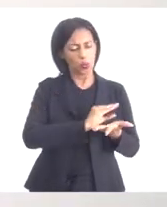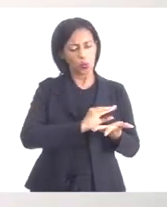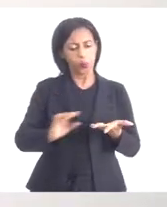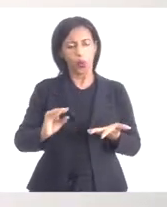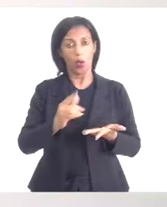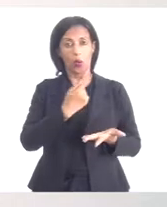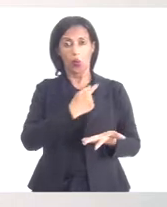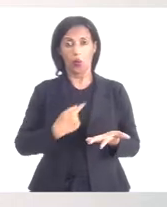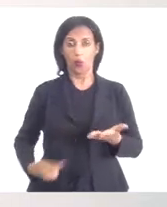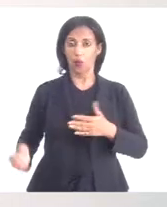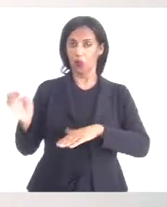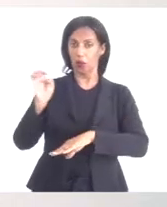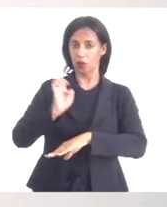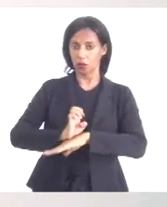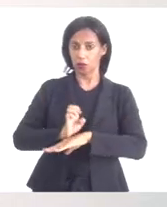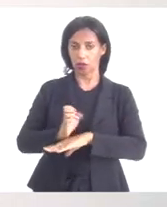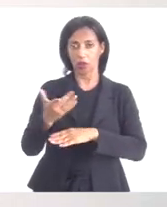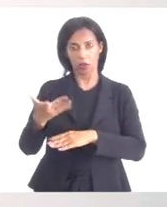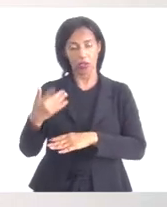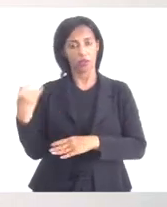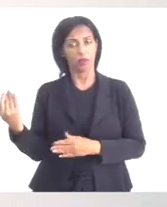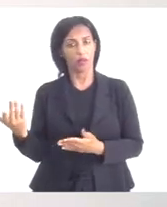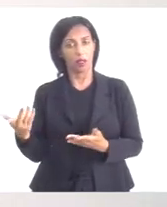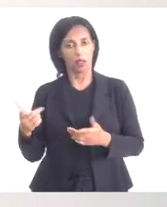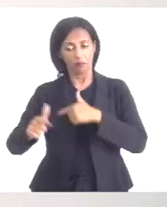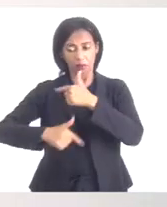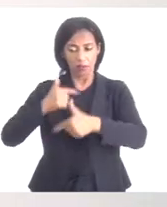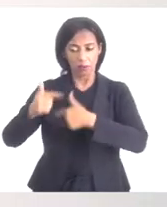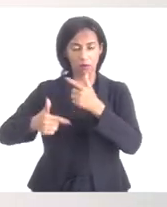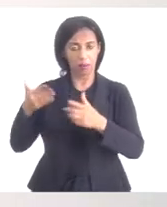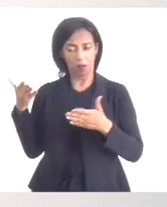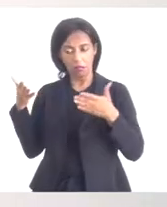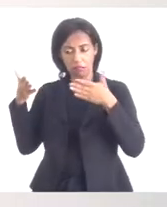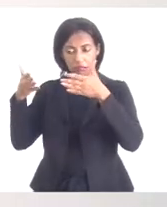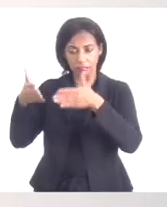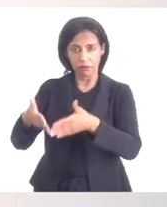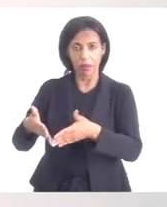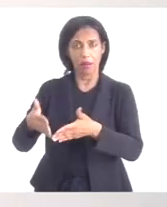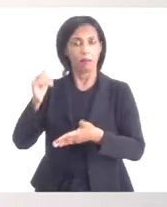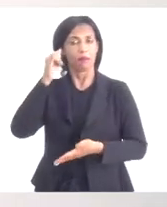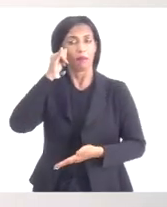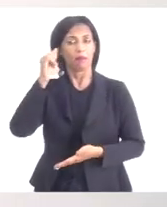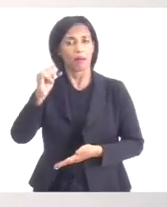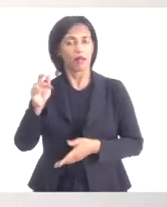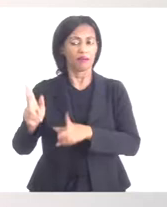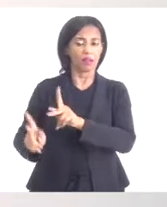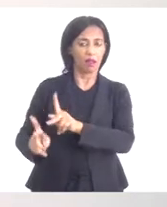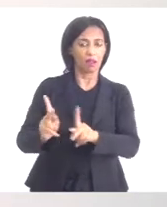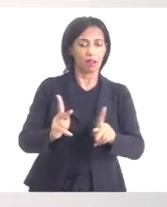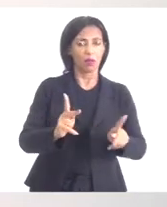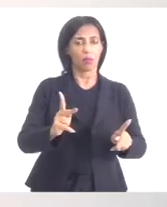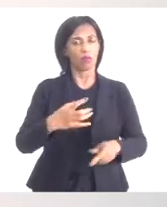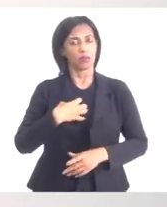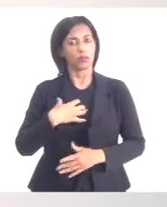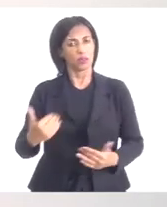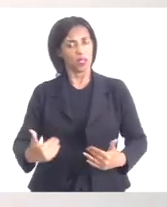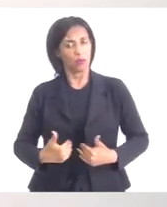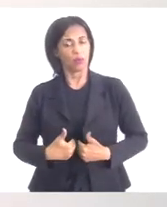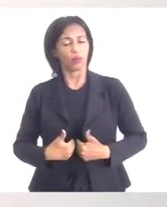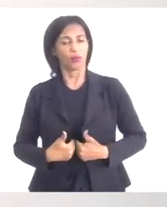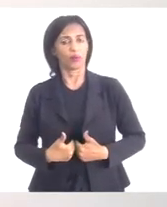estadual que deveria tá fazendo um papel Central para evitar que o nosso povo passa fome